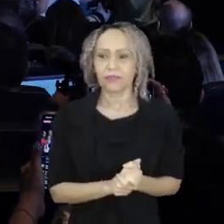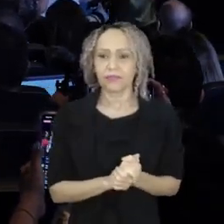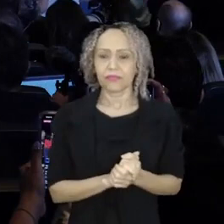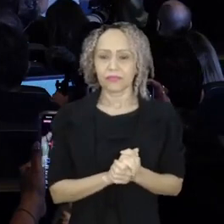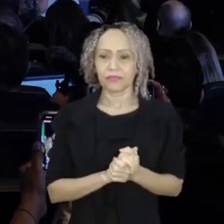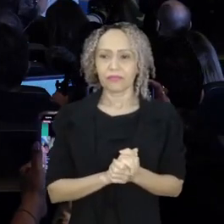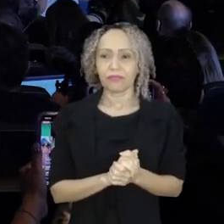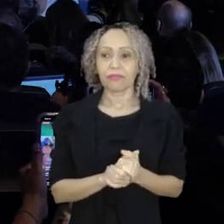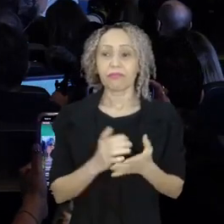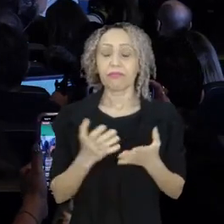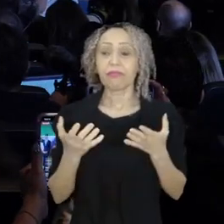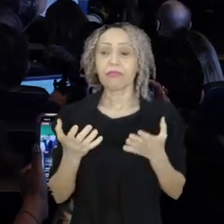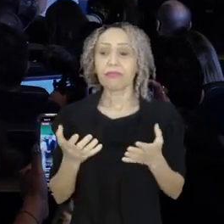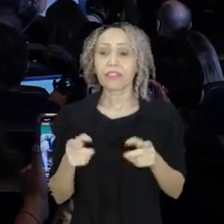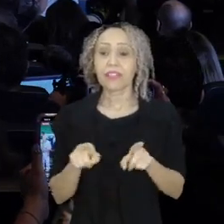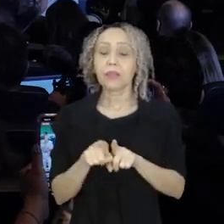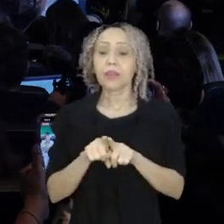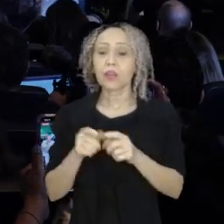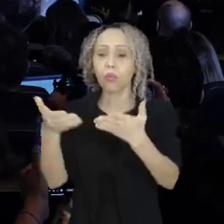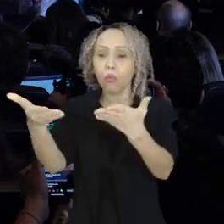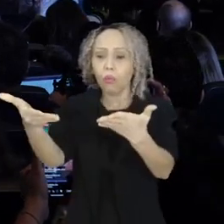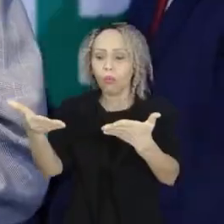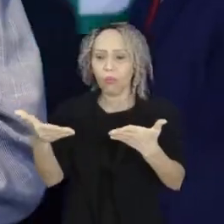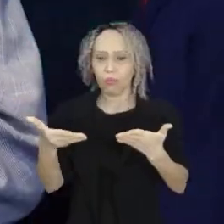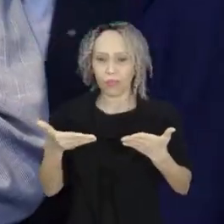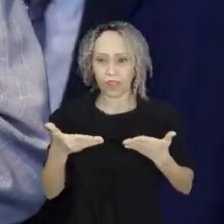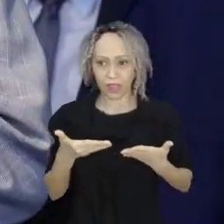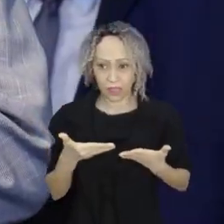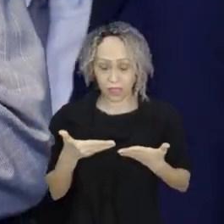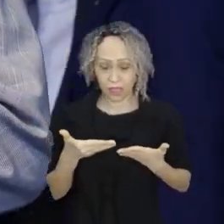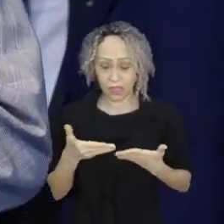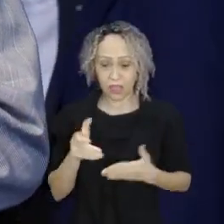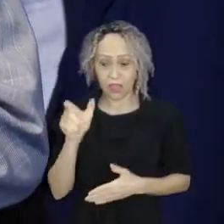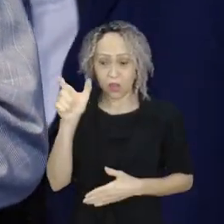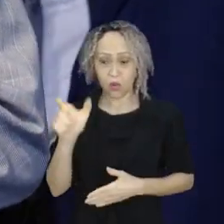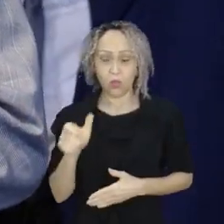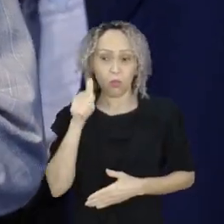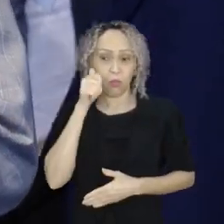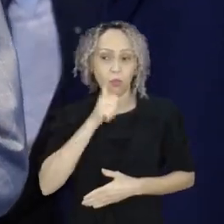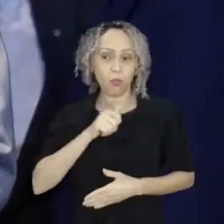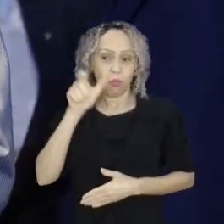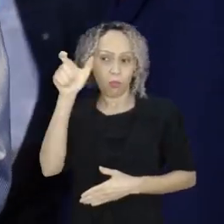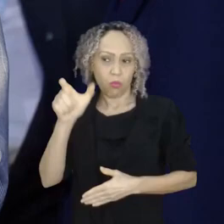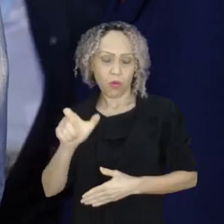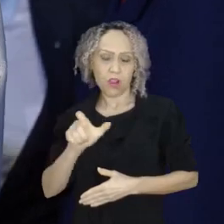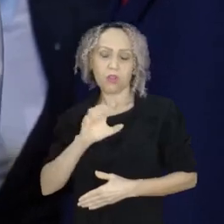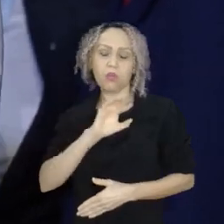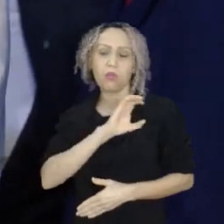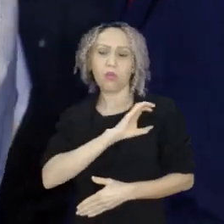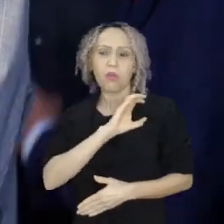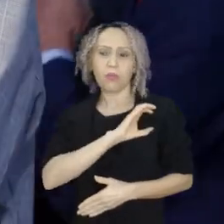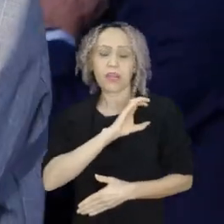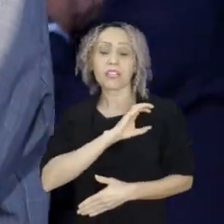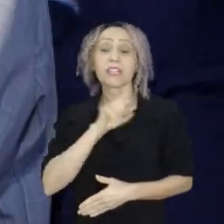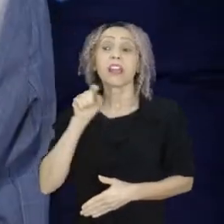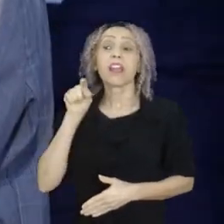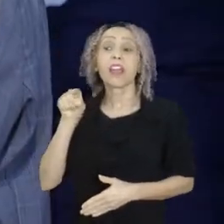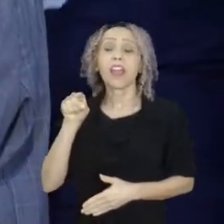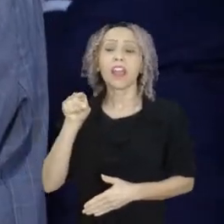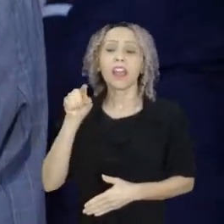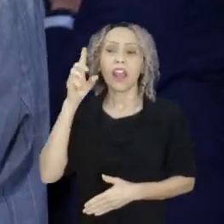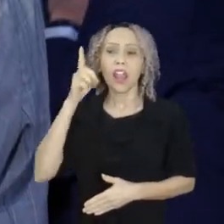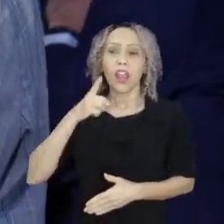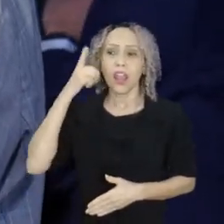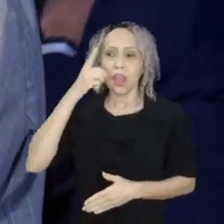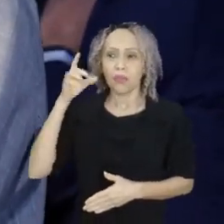quero convidar uma companheira que foi a deputada federal, acho que mais